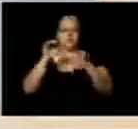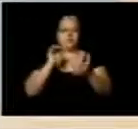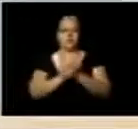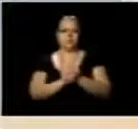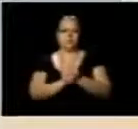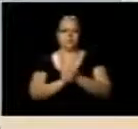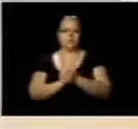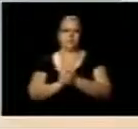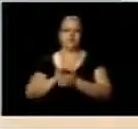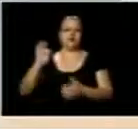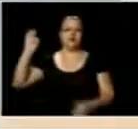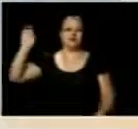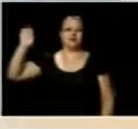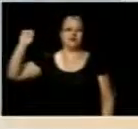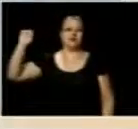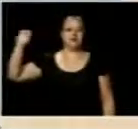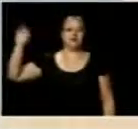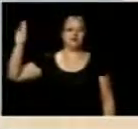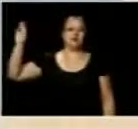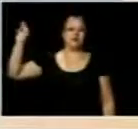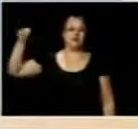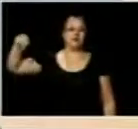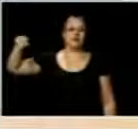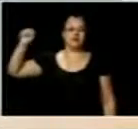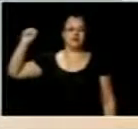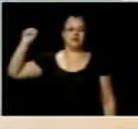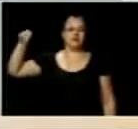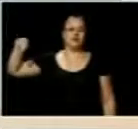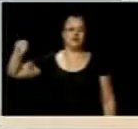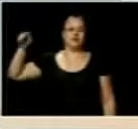O Fernando Ito foi contratado pelo shopping